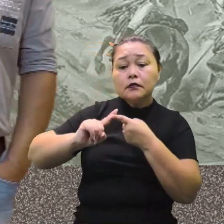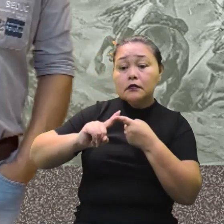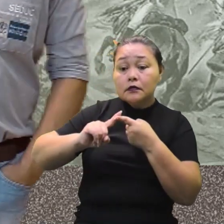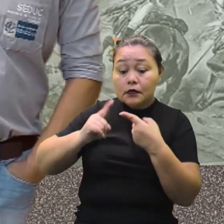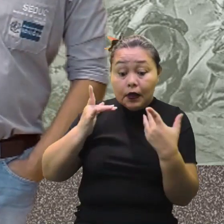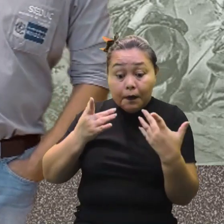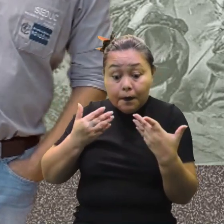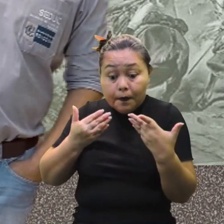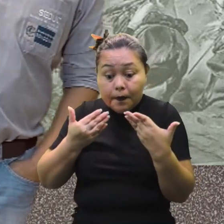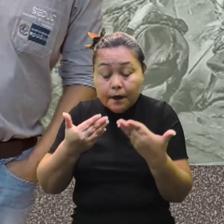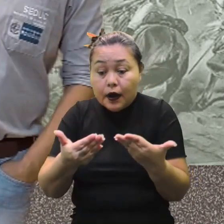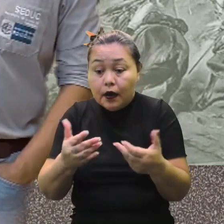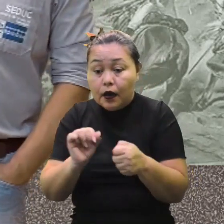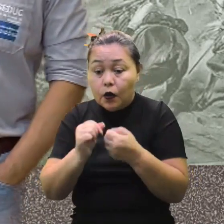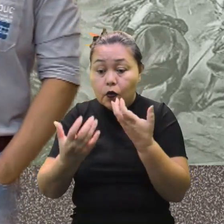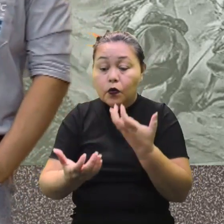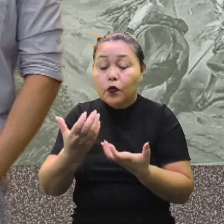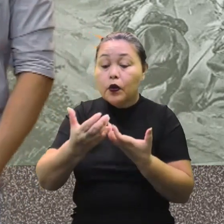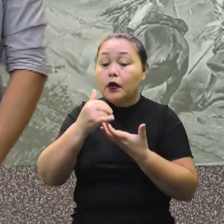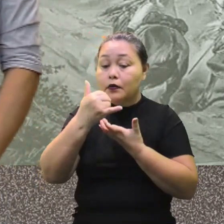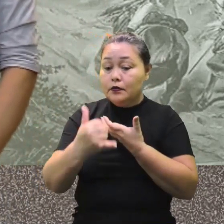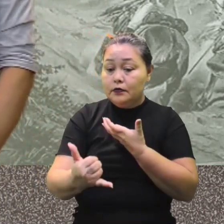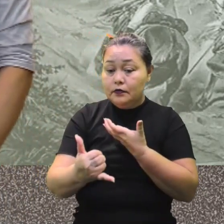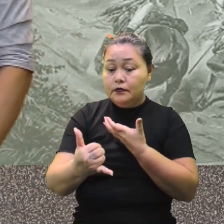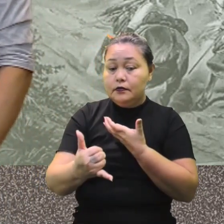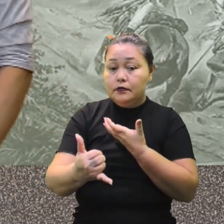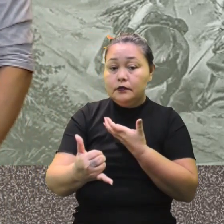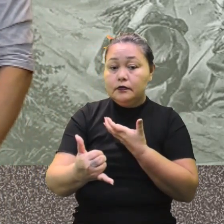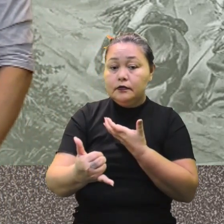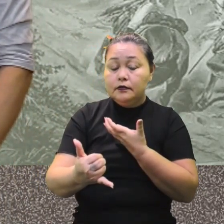esse primeiro contato com esse tipo de energia.